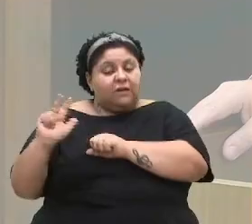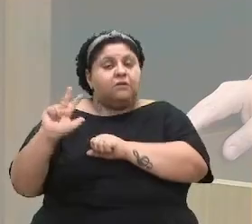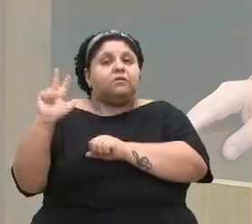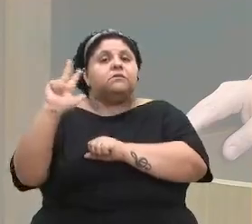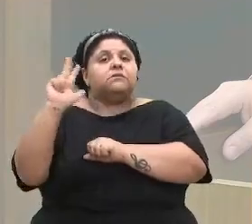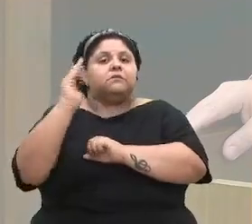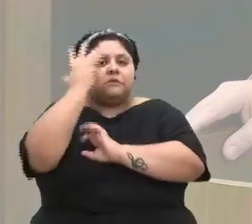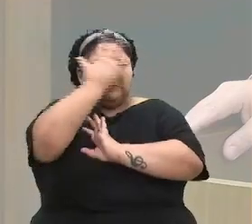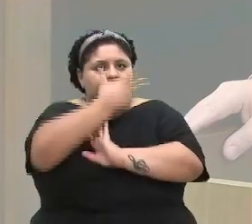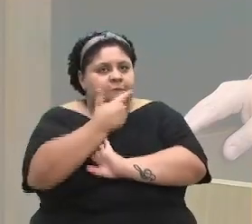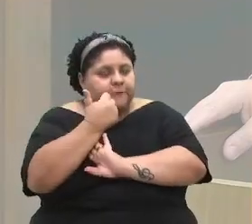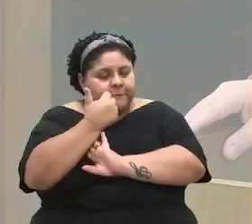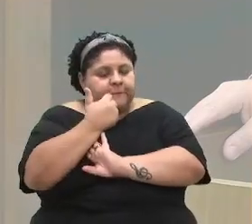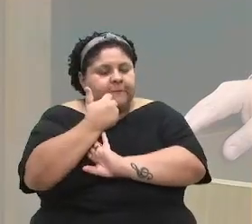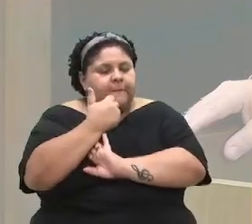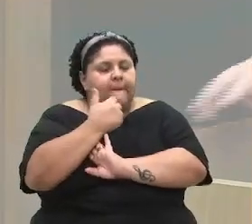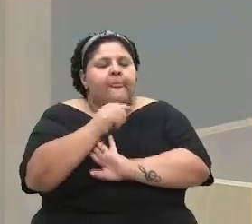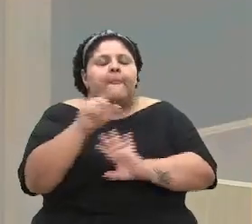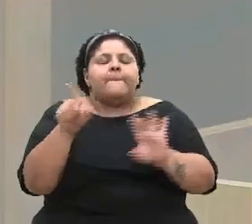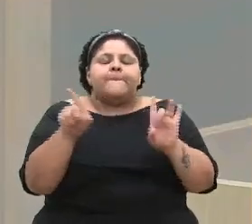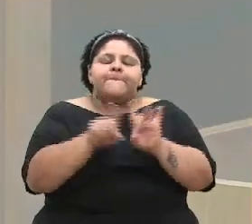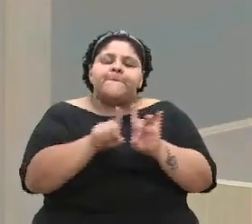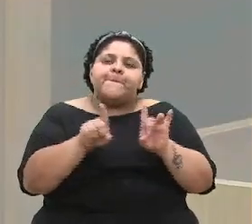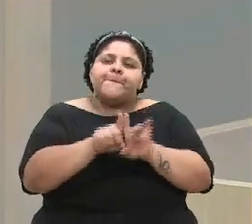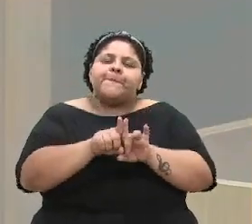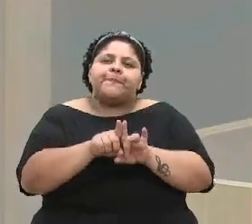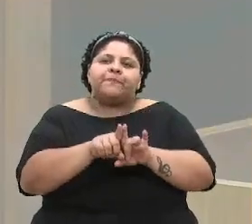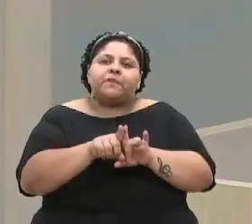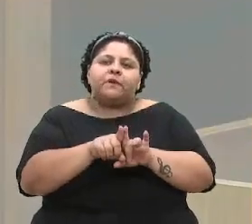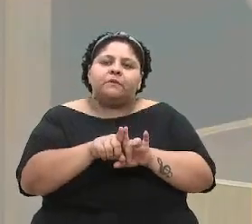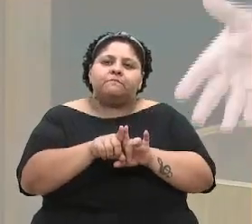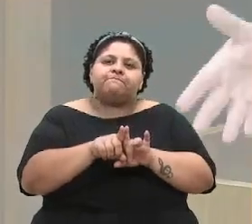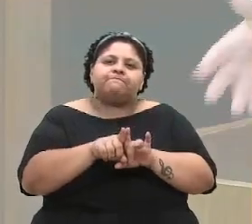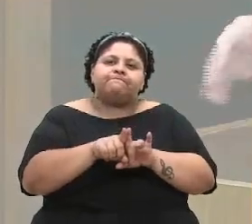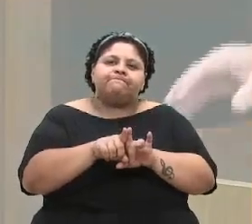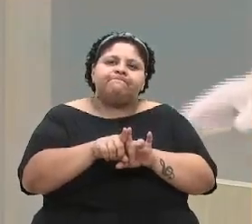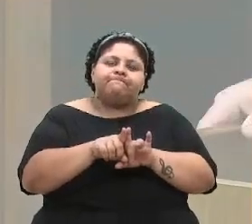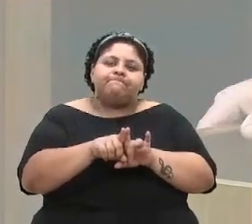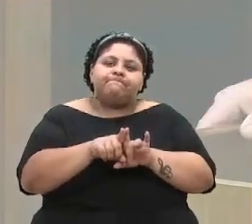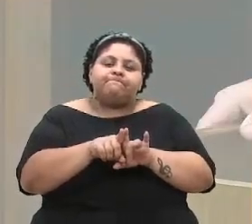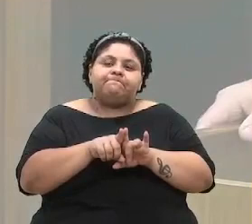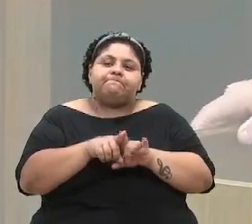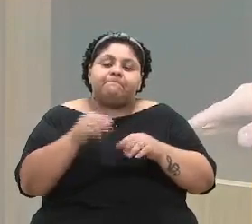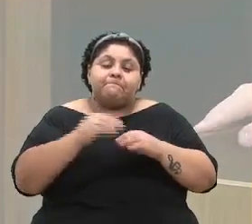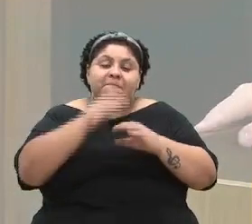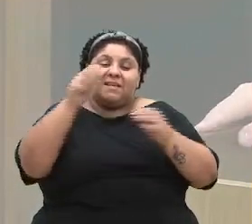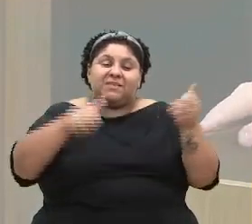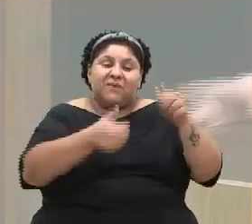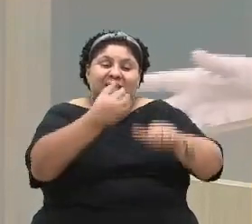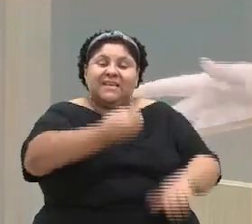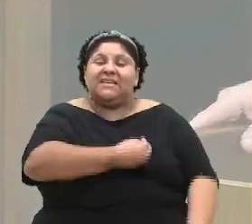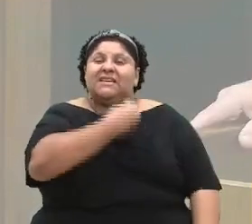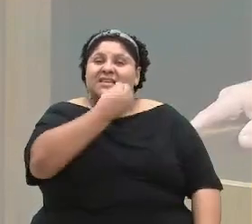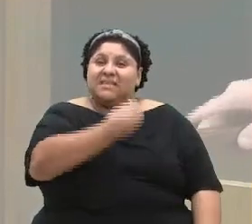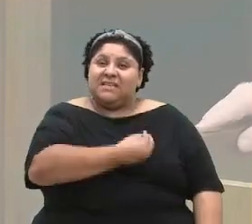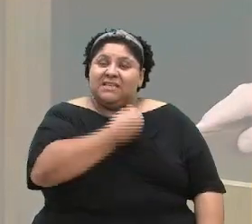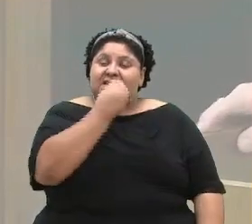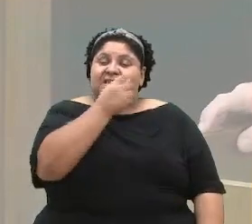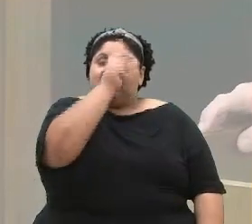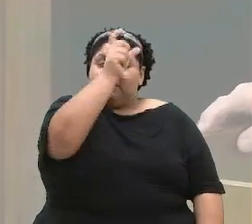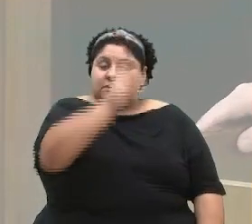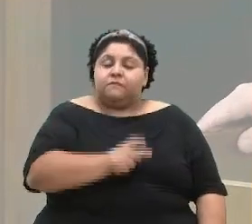mais bonita. E também, né, dando mais qualidade de vida aos